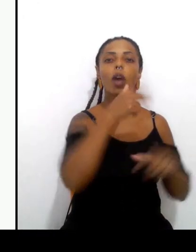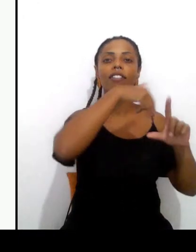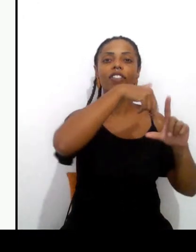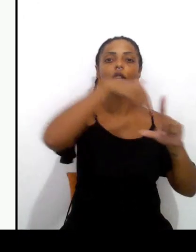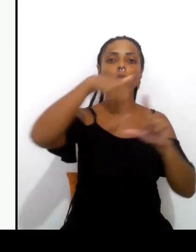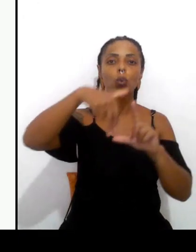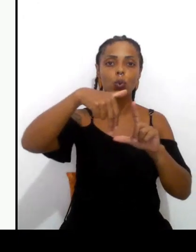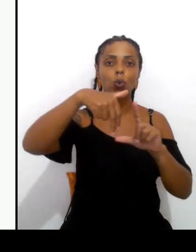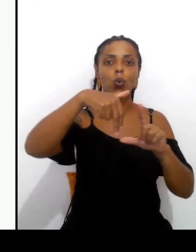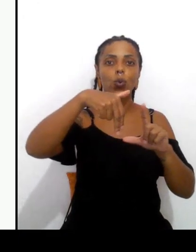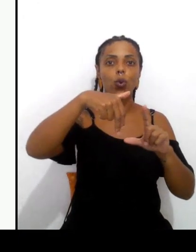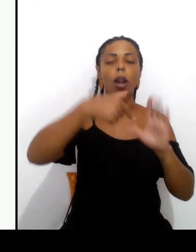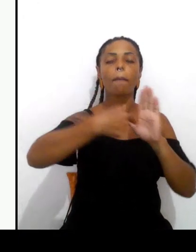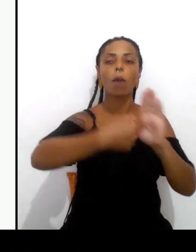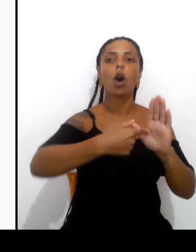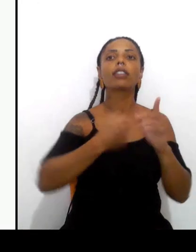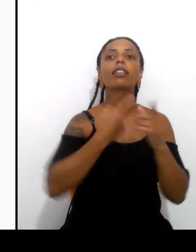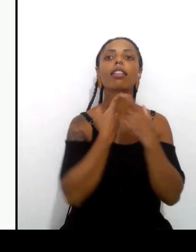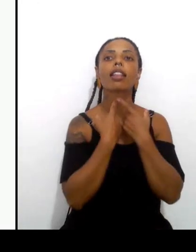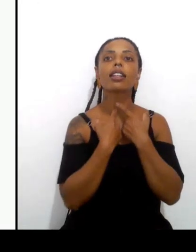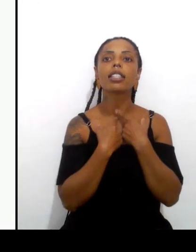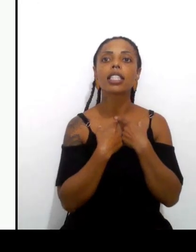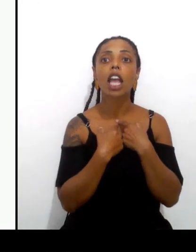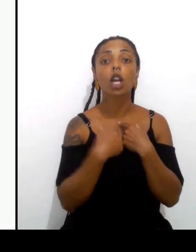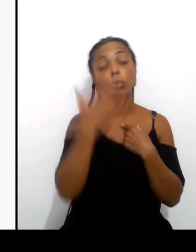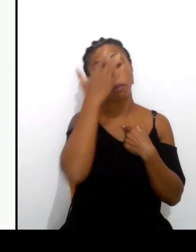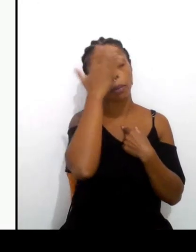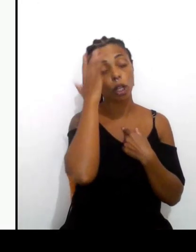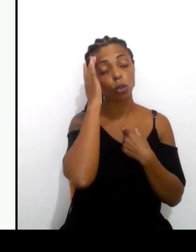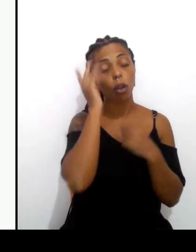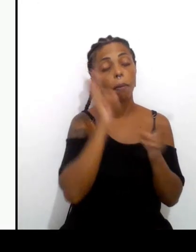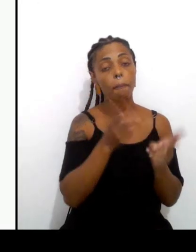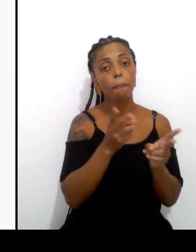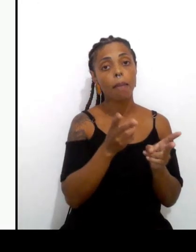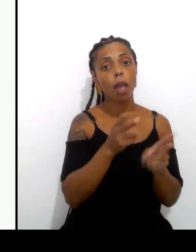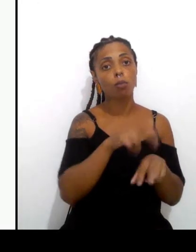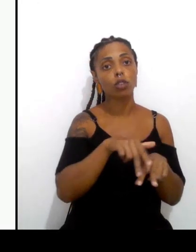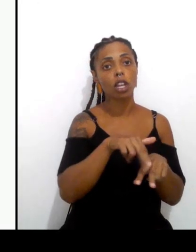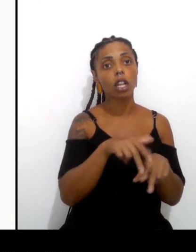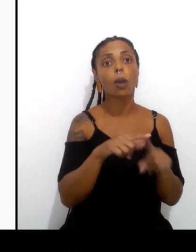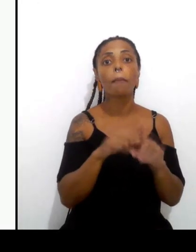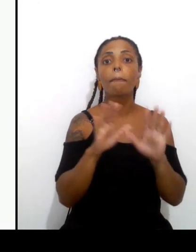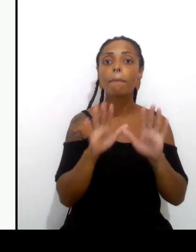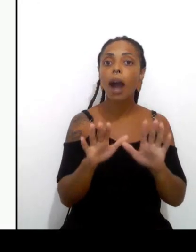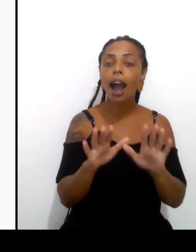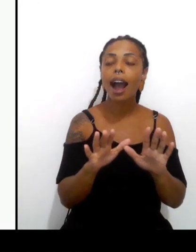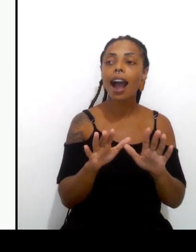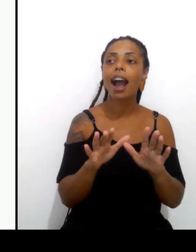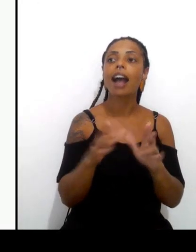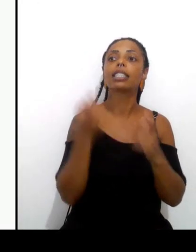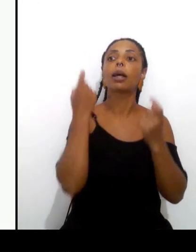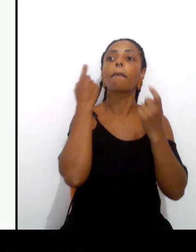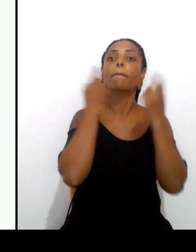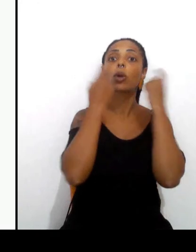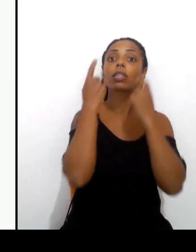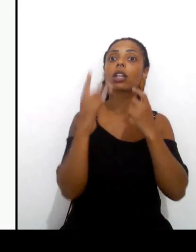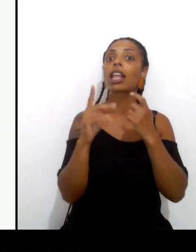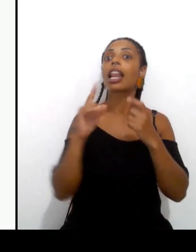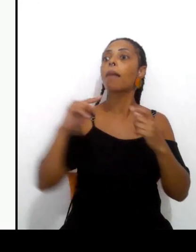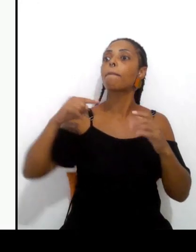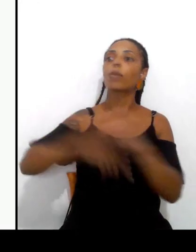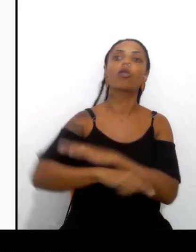o desejo por pessoas do mesmo sexo mas a sua preocupação vai muito além é mais